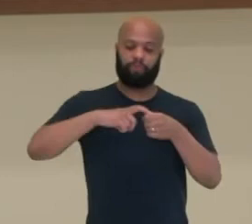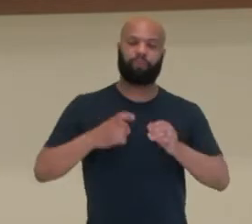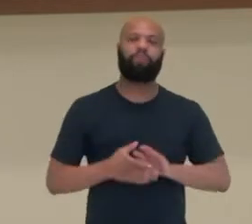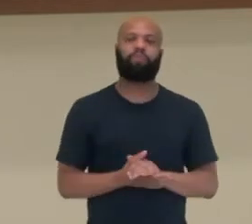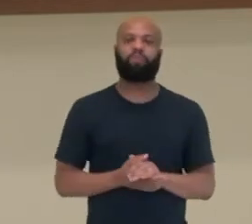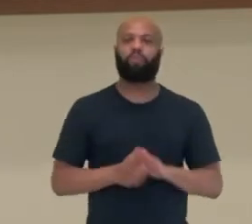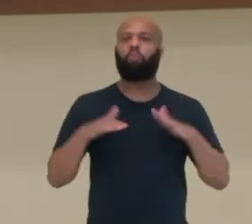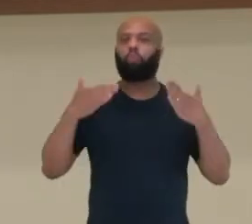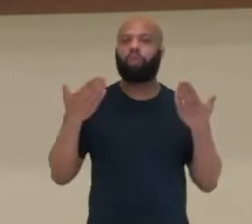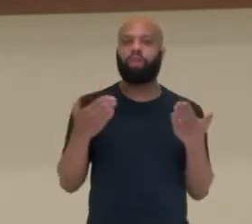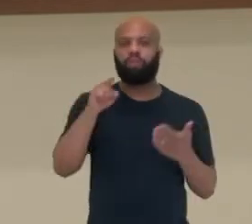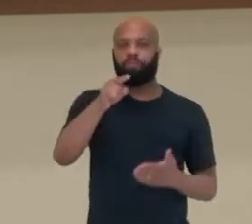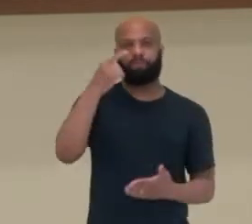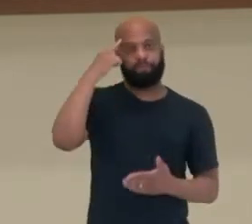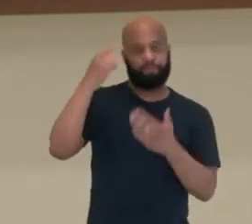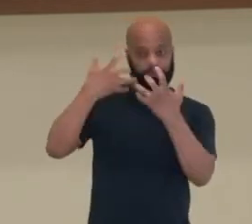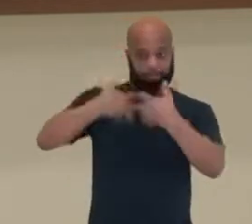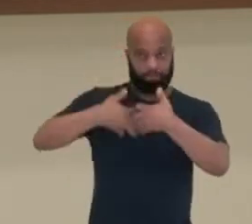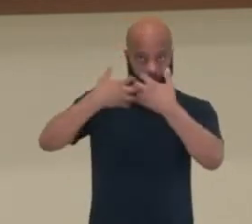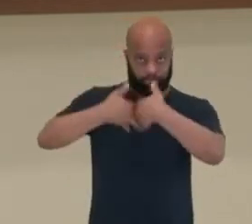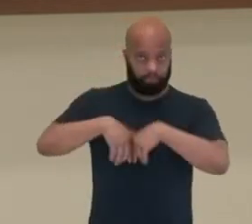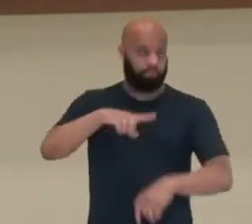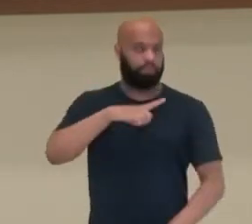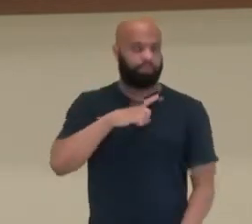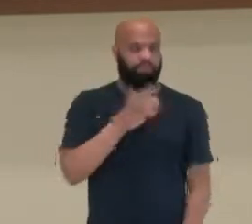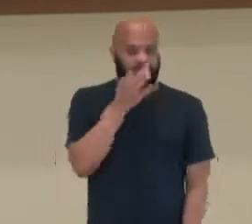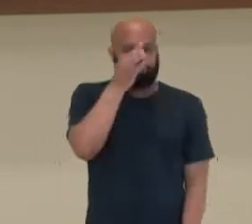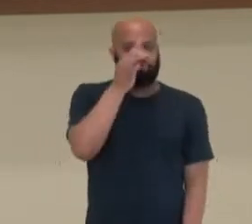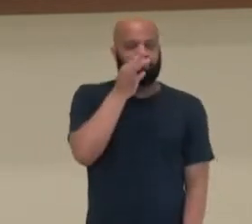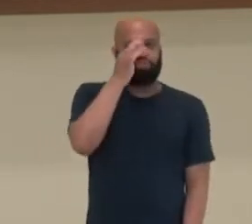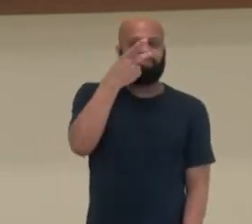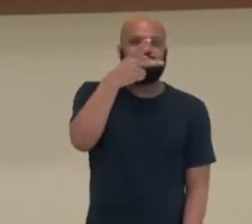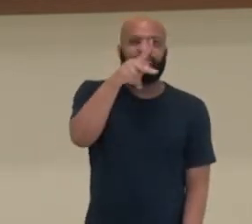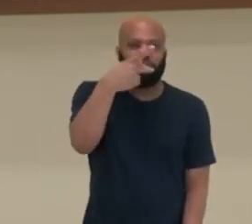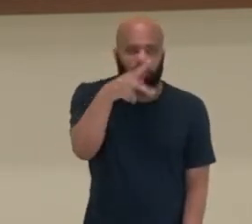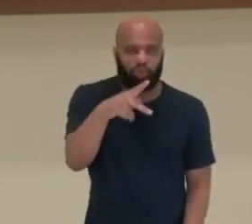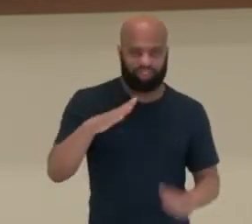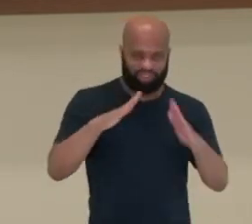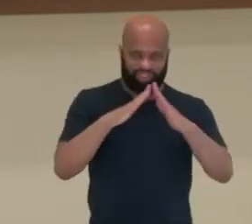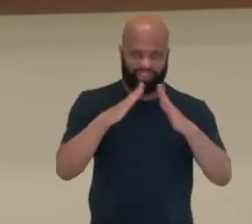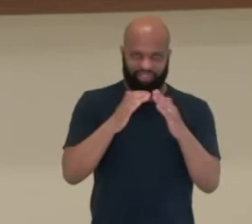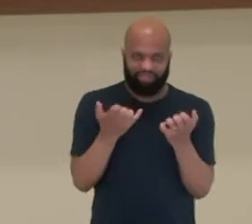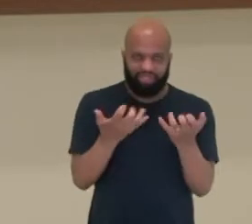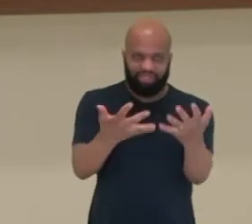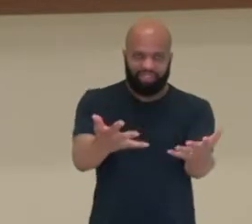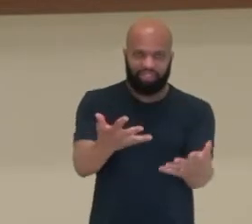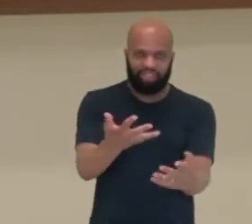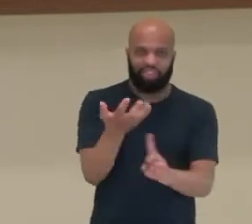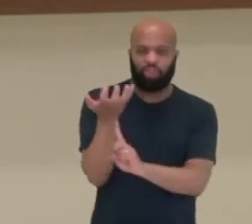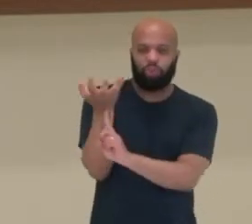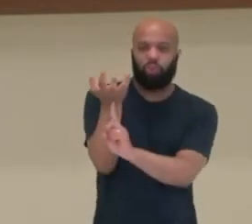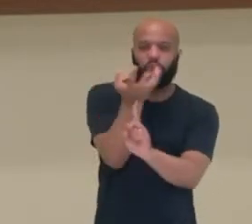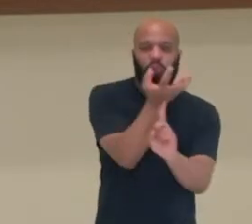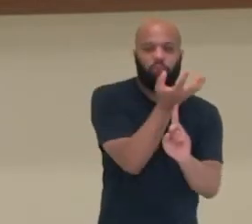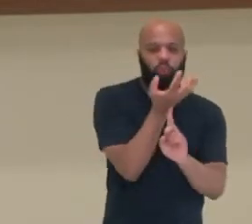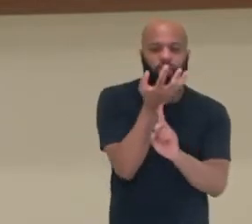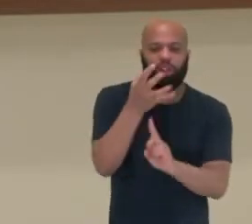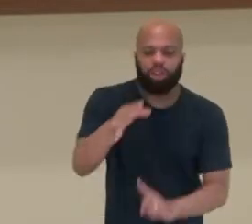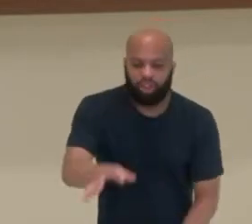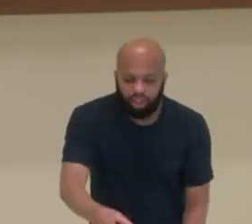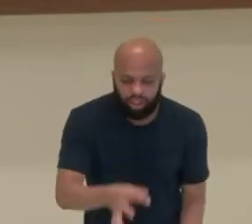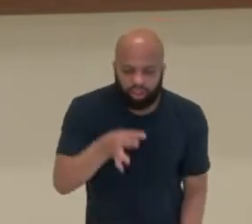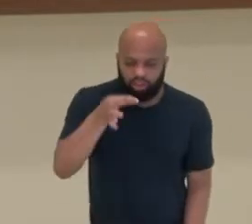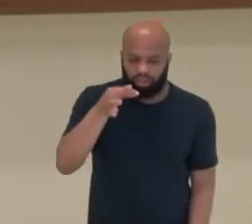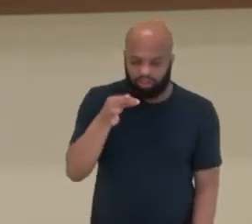retornamos. E aí? Você tem flores na sua casa e foi cheirar? Isso mesmo. Só que tem que tomar cuidado, que às vezes, nessas